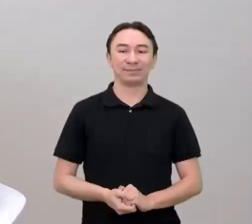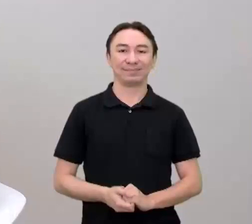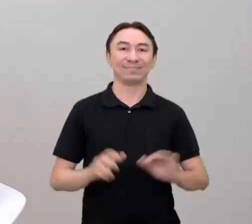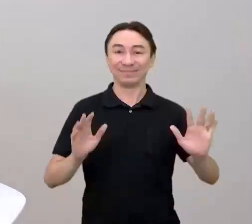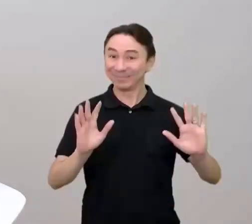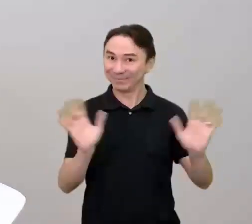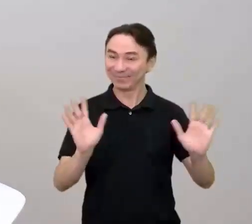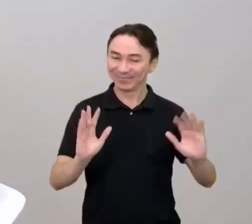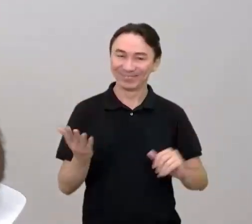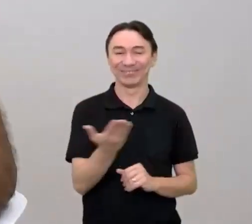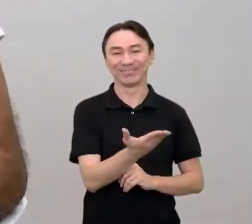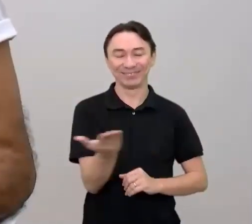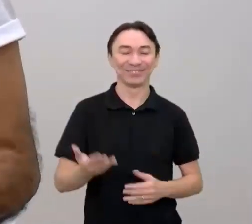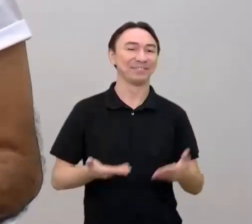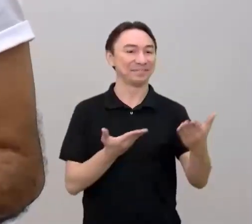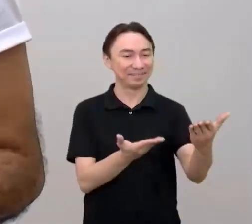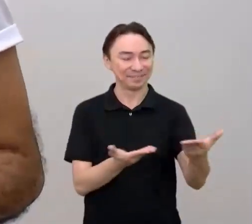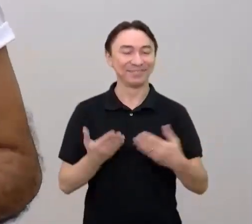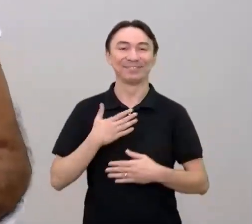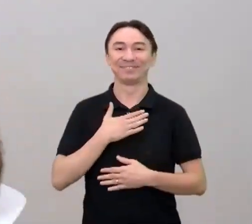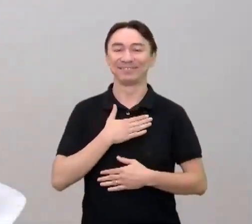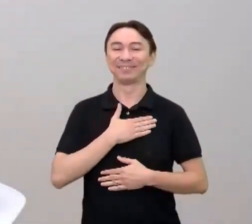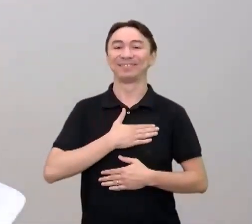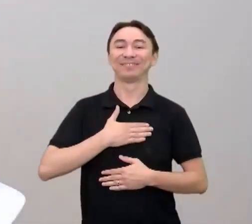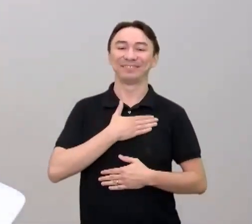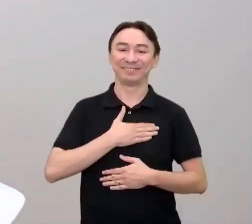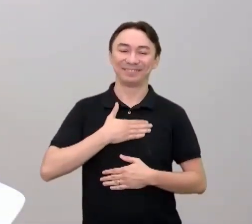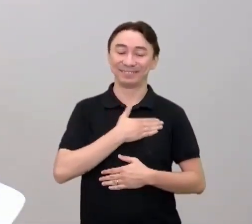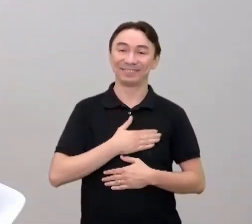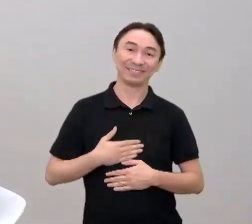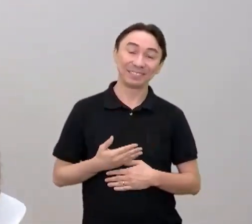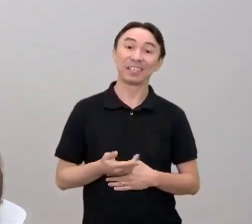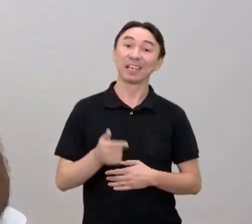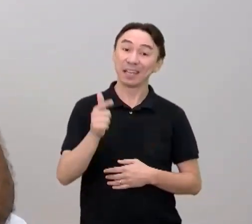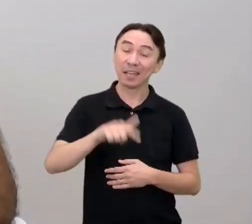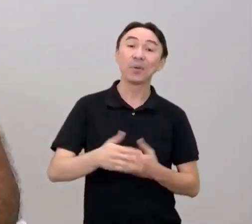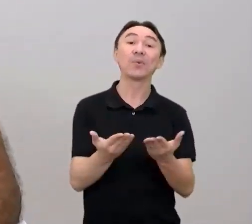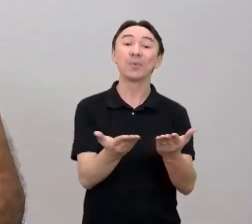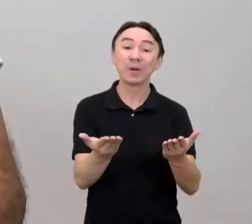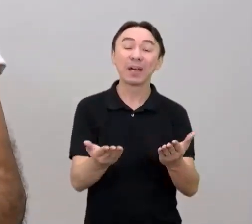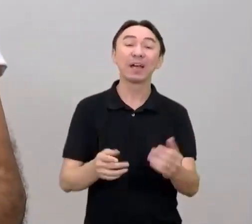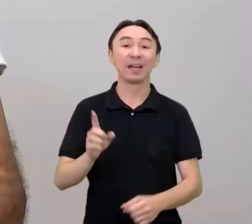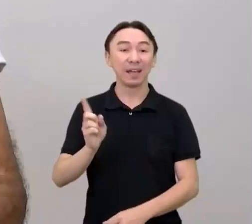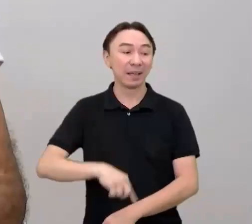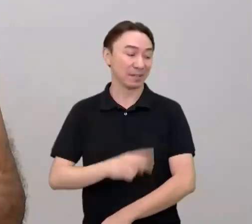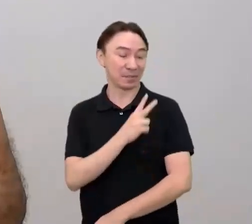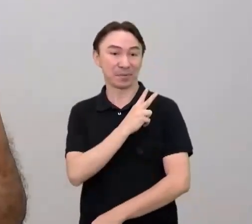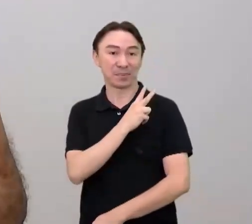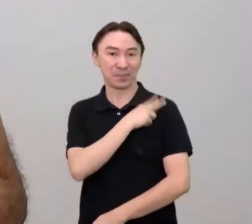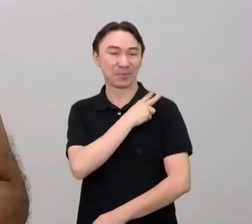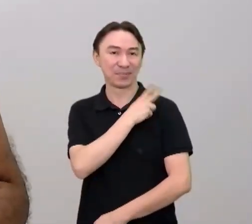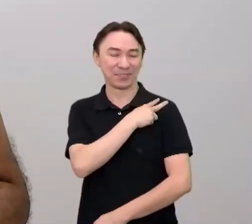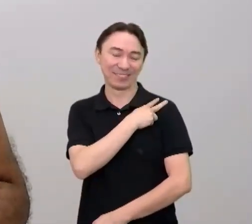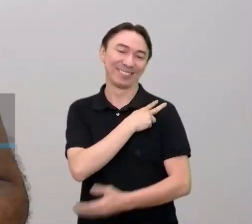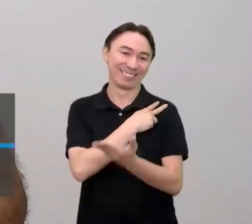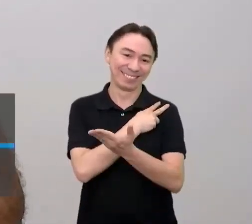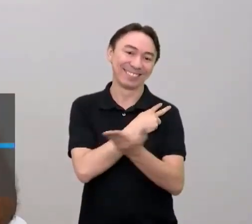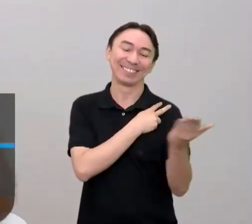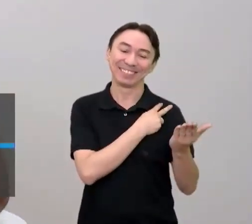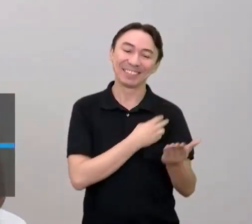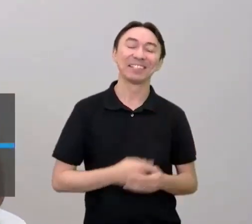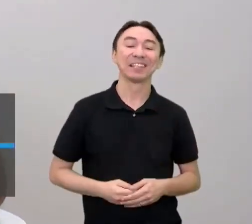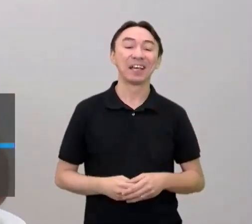Fala, galera! Sejam todos muito bem-vindos. Eu estou falando com a galera do segundo ano médio que nos acompanham